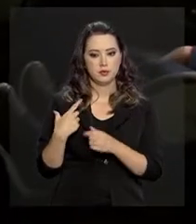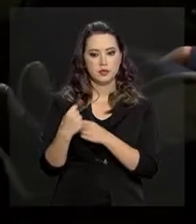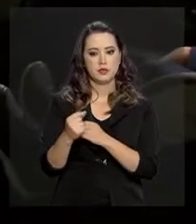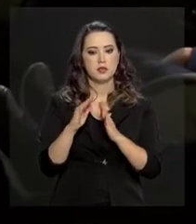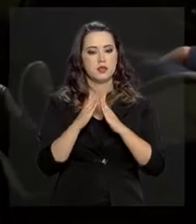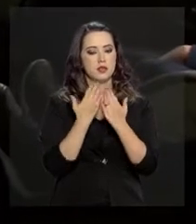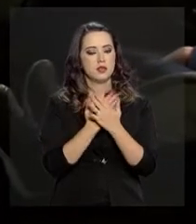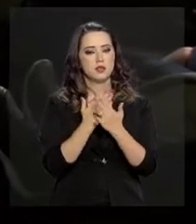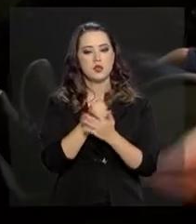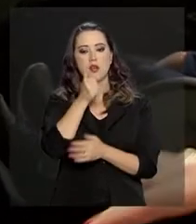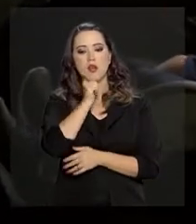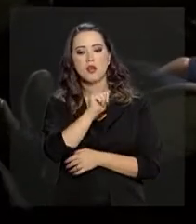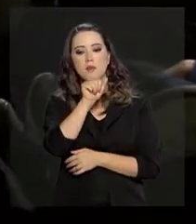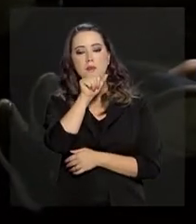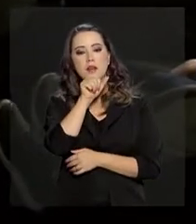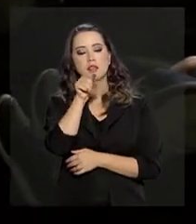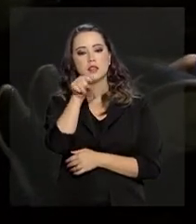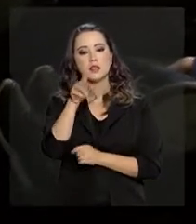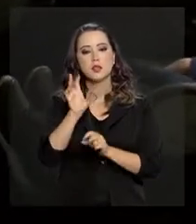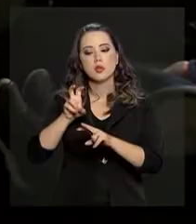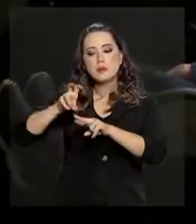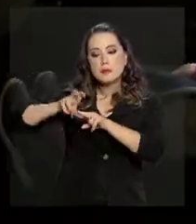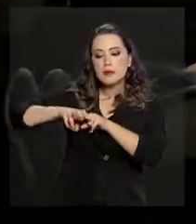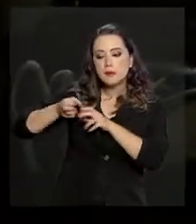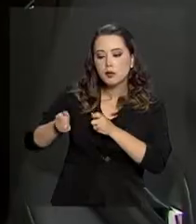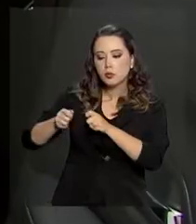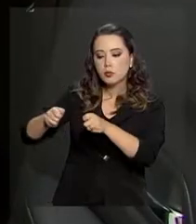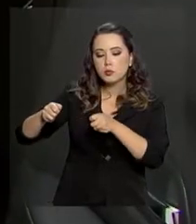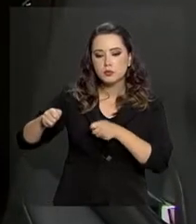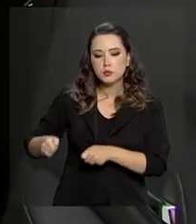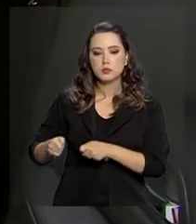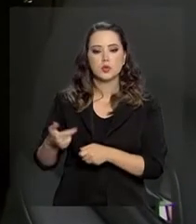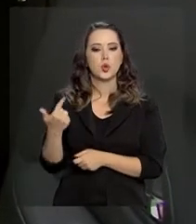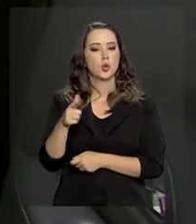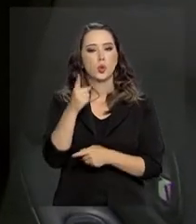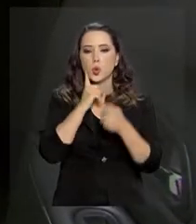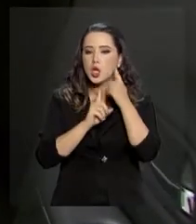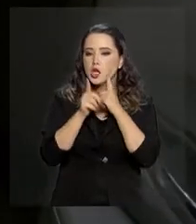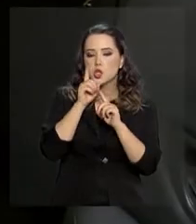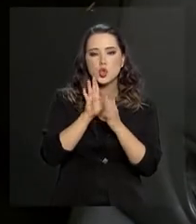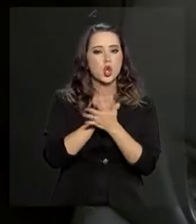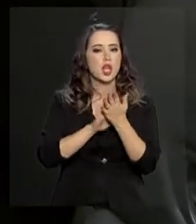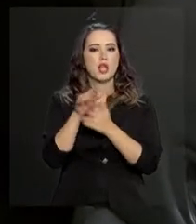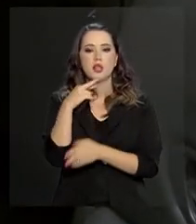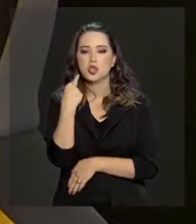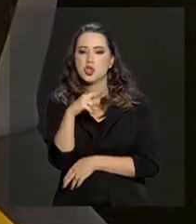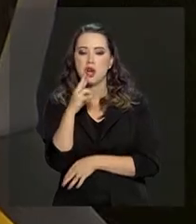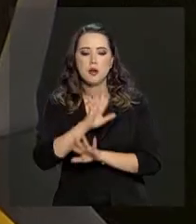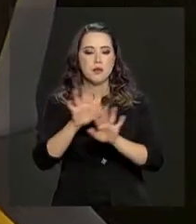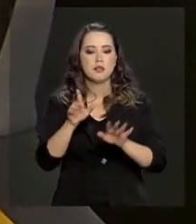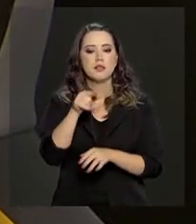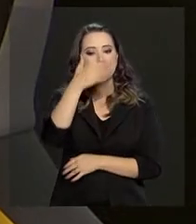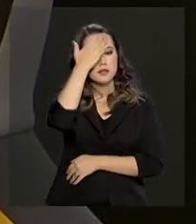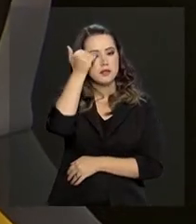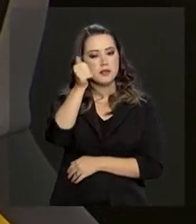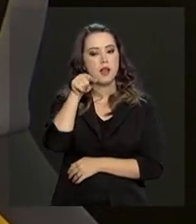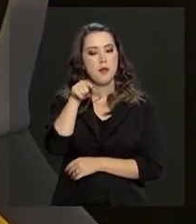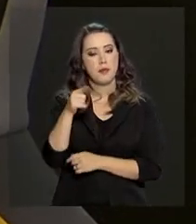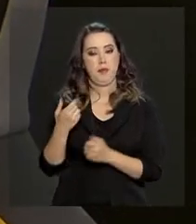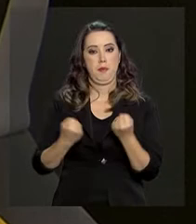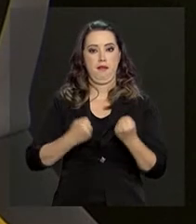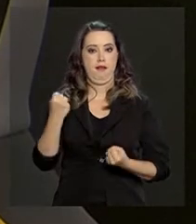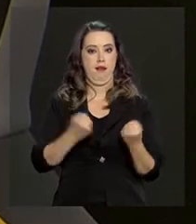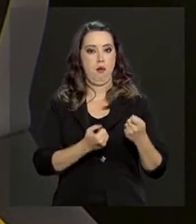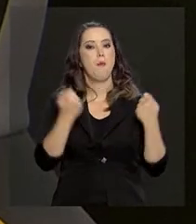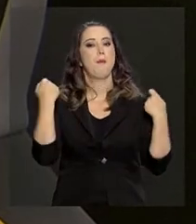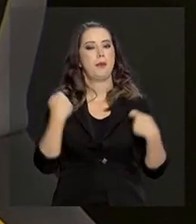escolinha mamãe e manuela o coloca na cadeirinha não tem choro nem reclamação ele sabe que pra andar de